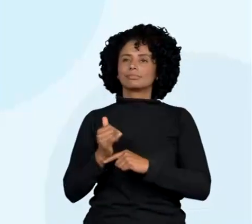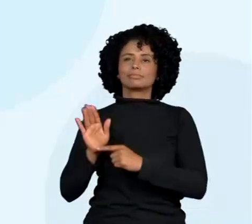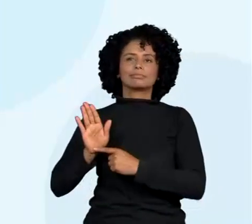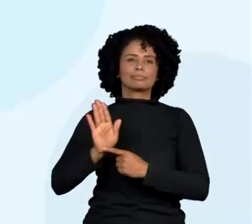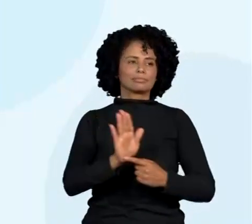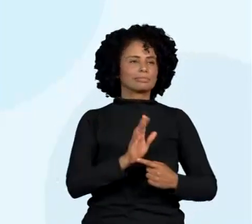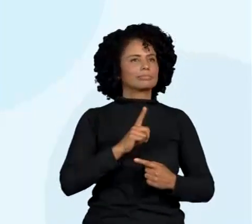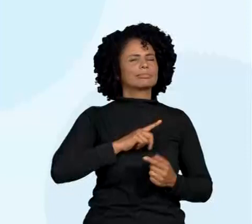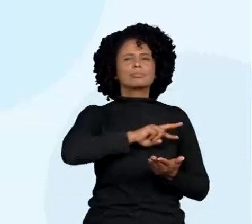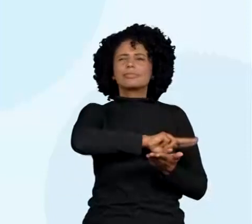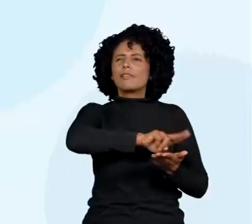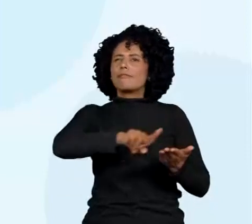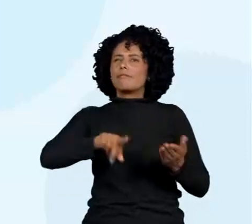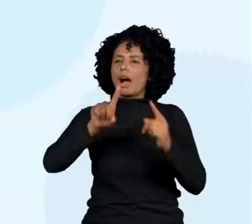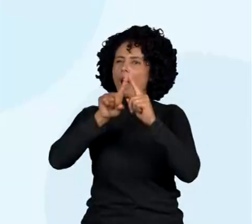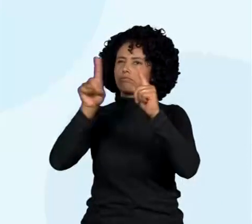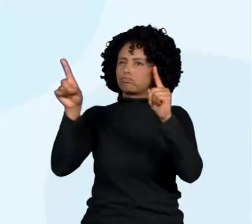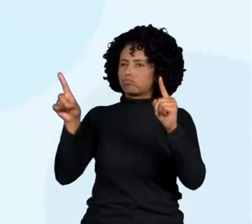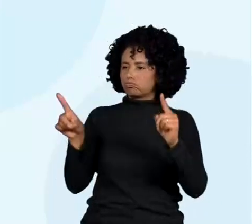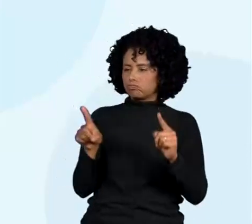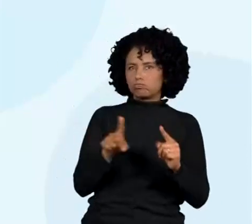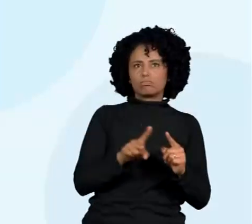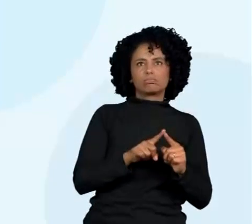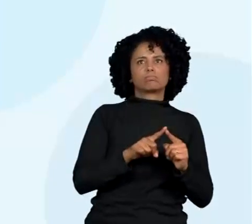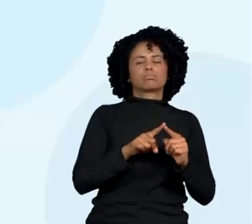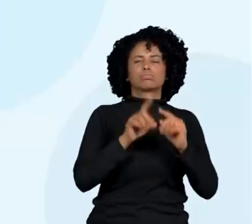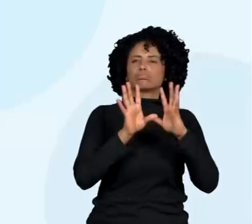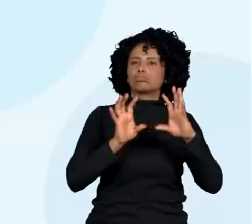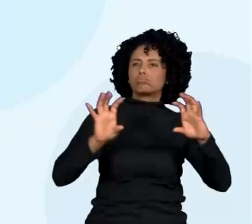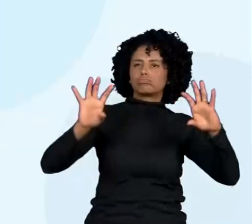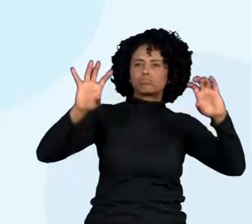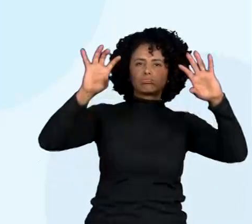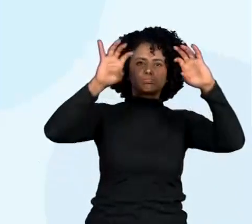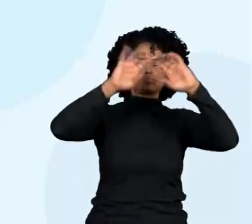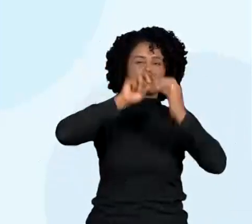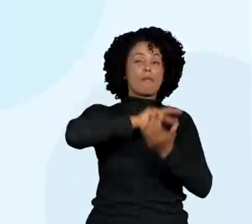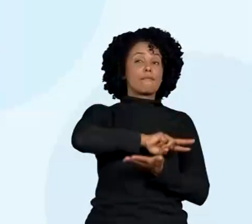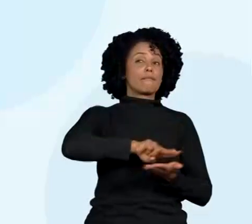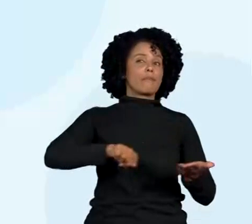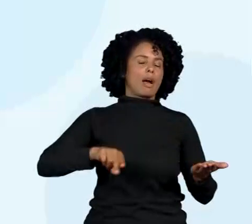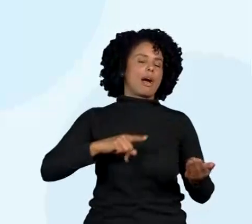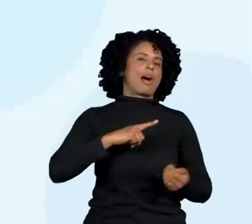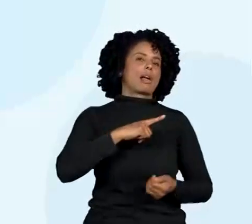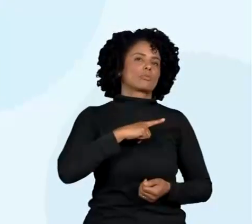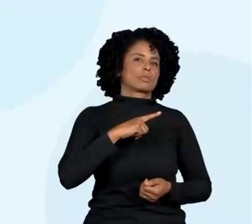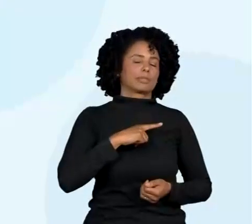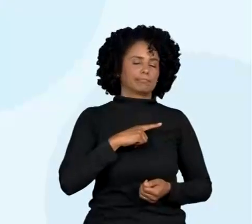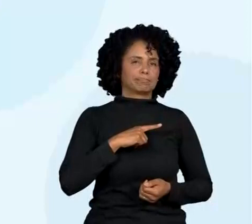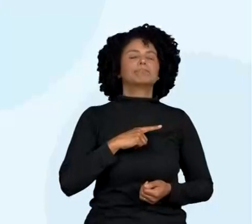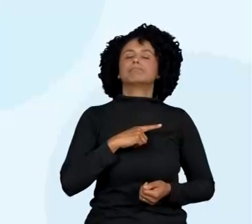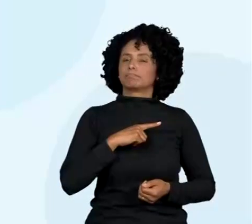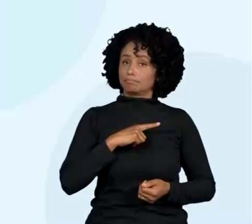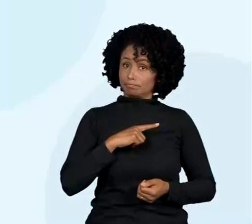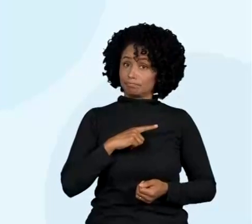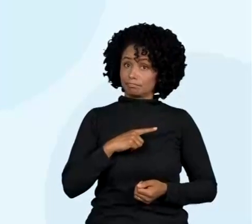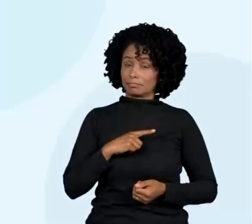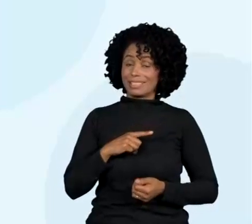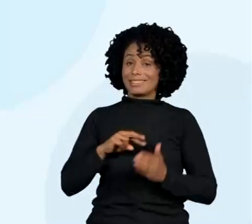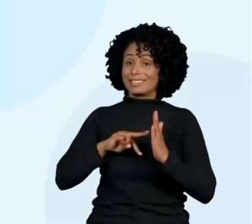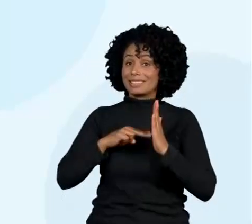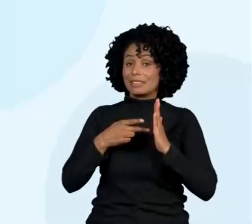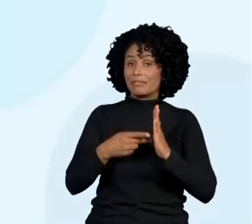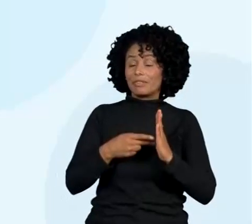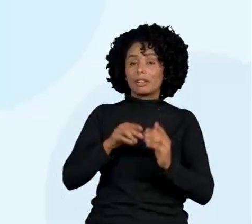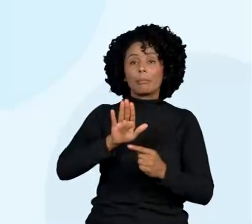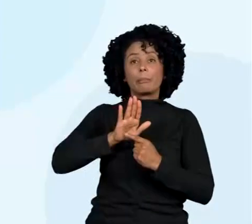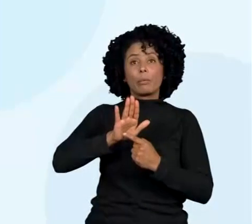balões. Deixa eu limpar a lousa, marcar aos poucos, tá certo? Todos esses balões aqui, ó, onde estão sendo indicados